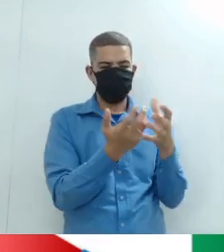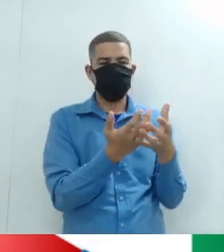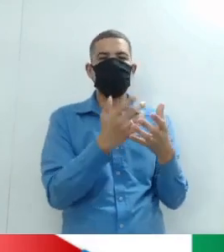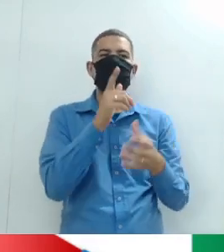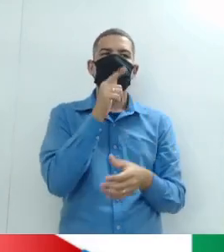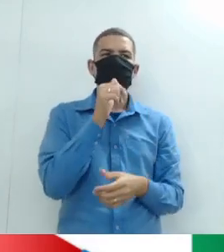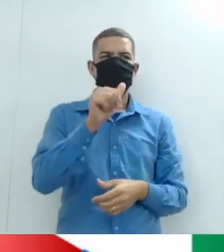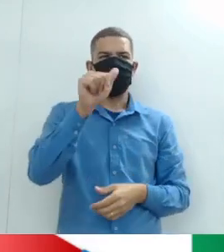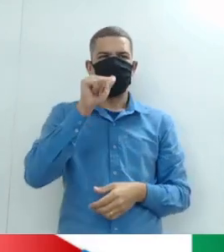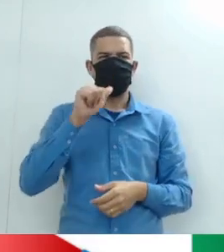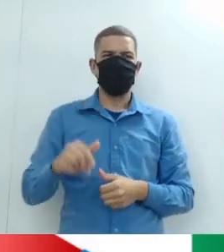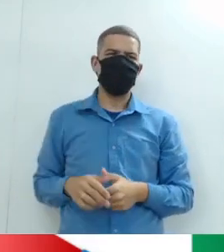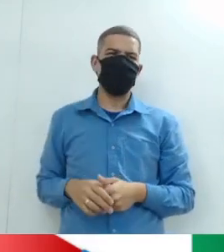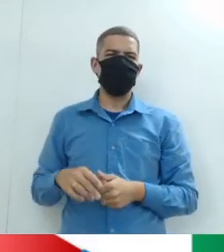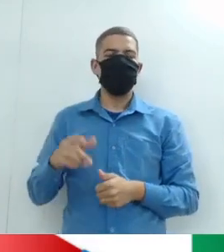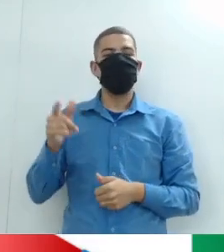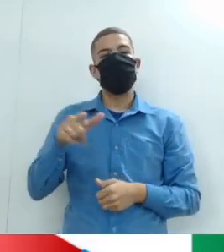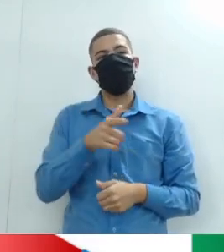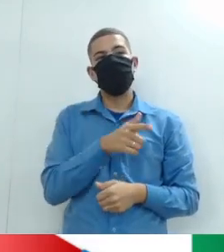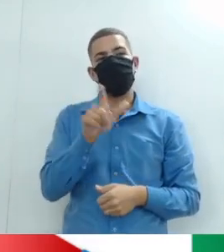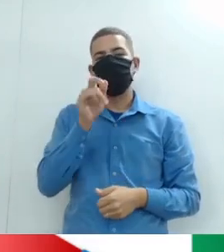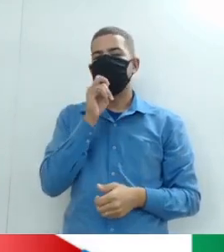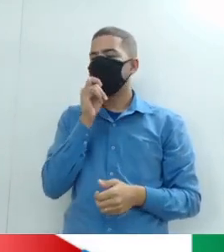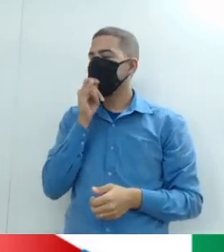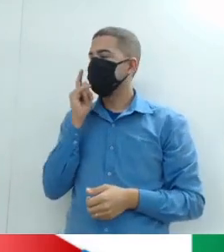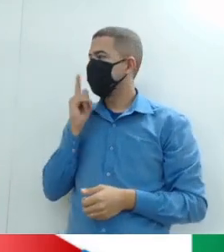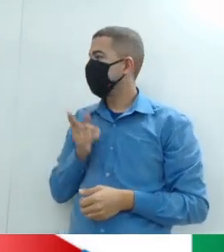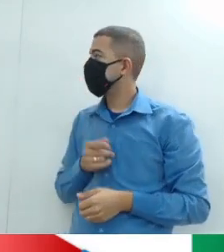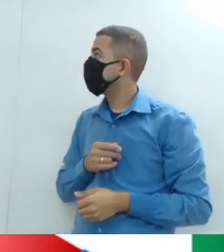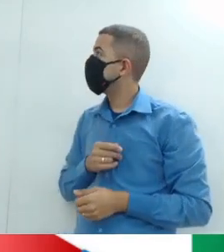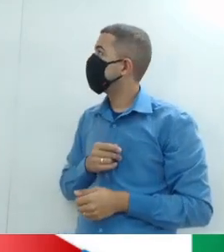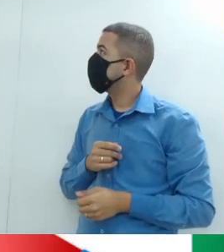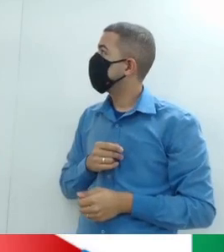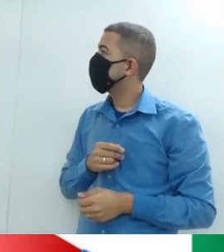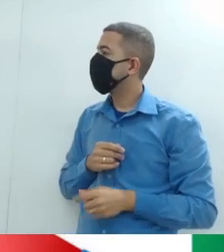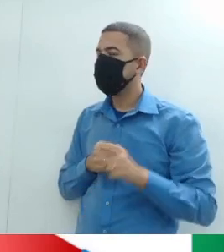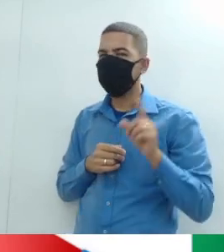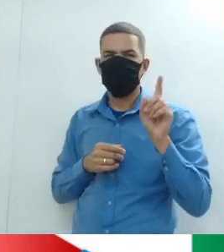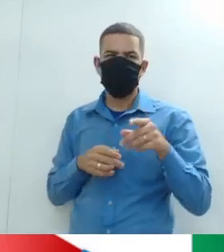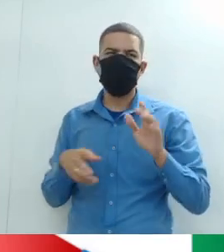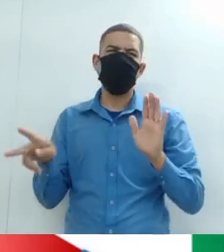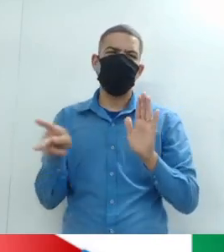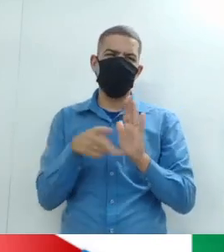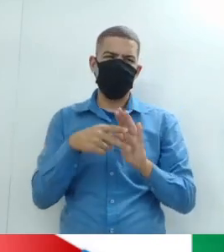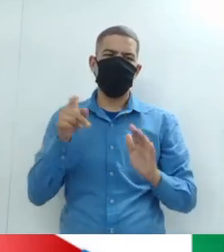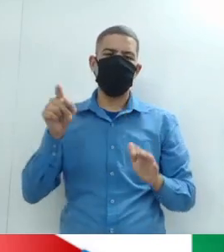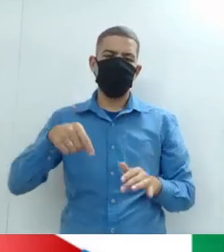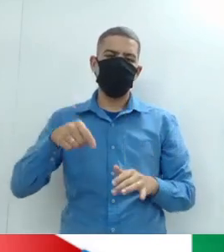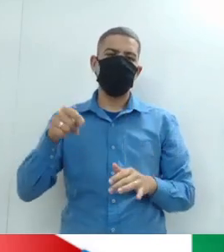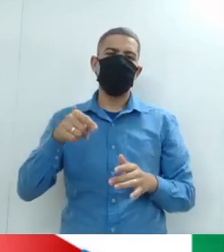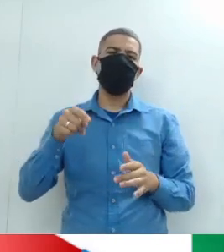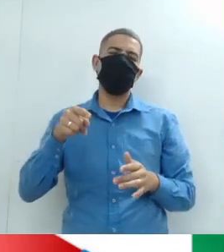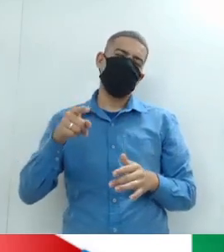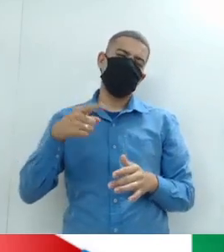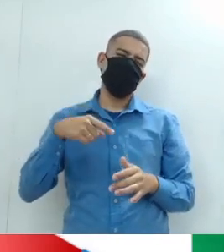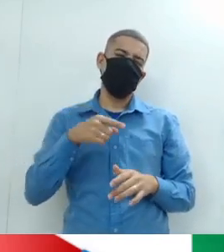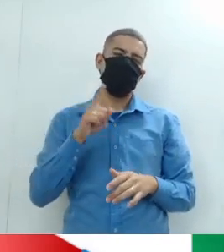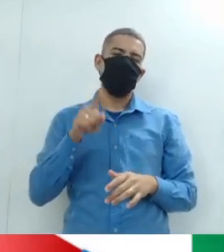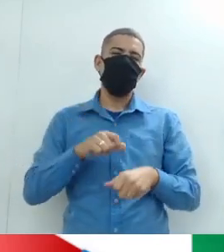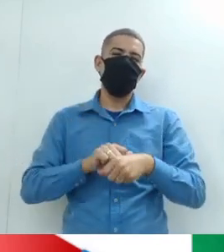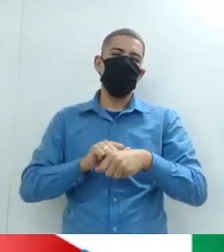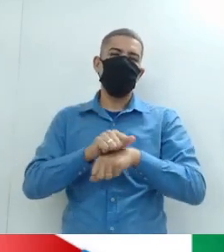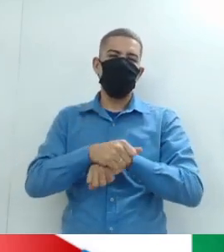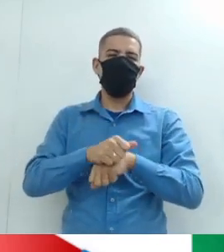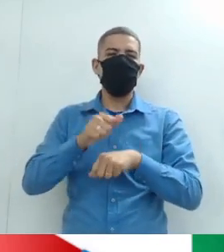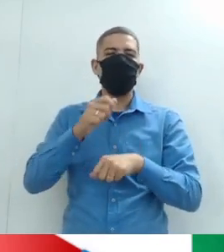para sobreviver, tá bom? Tá aí um outro exemplo, esse aí é muito nosso, é couro de bode. Ou seja, o nosso sertão